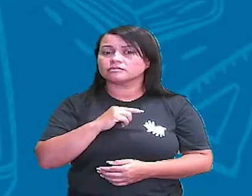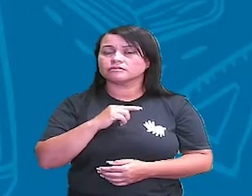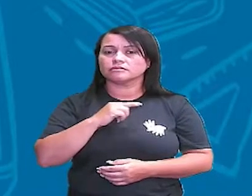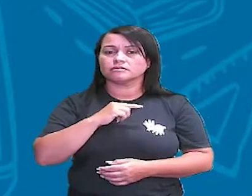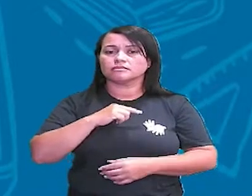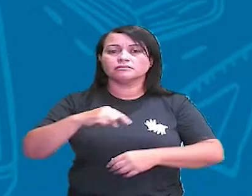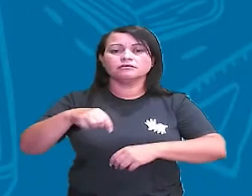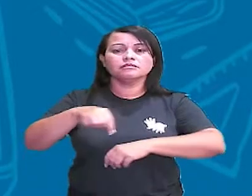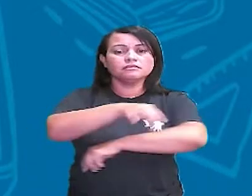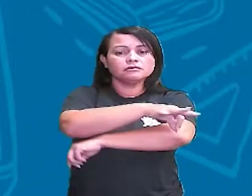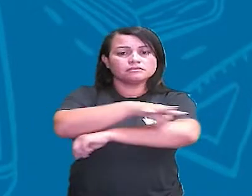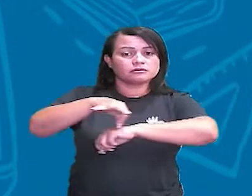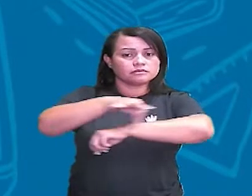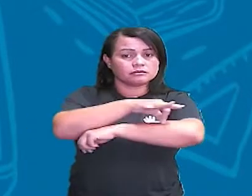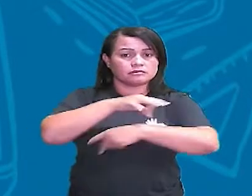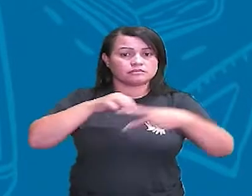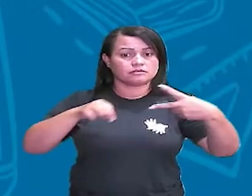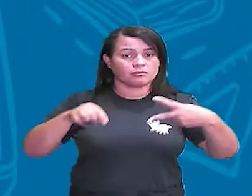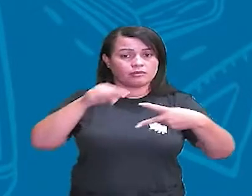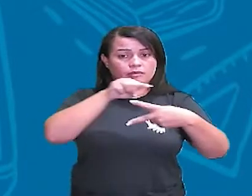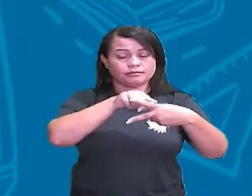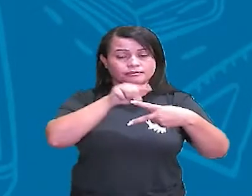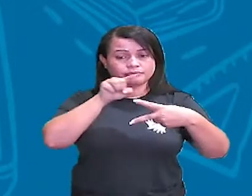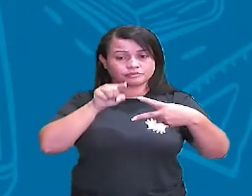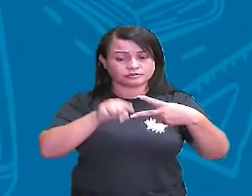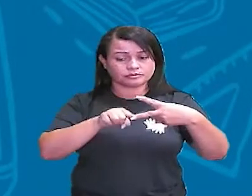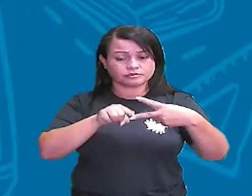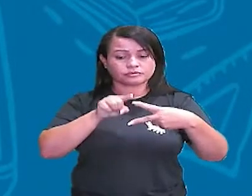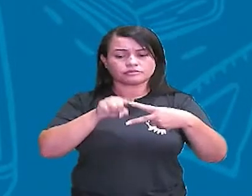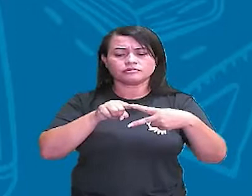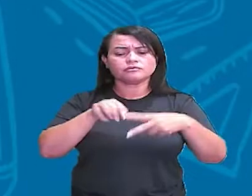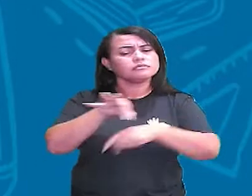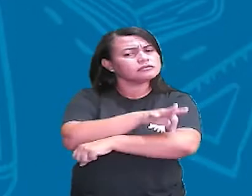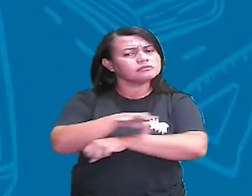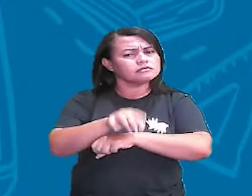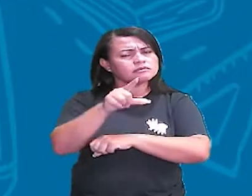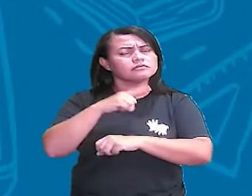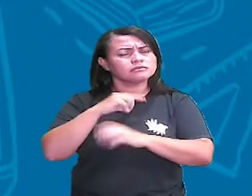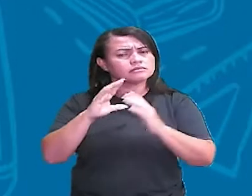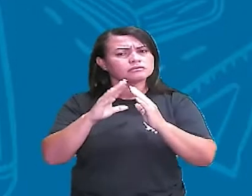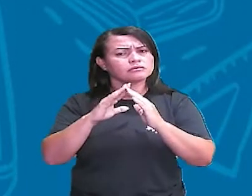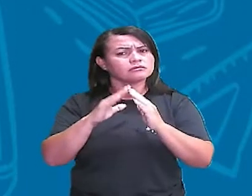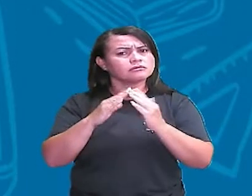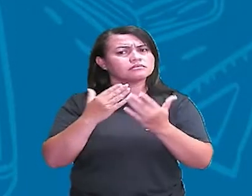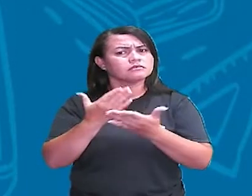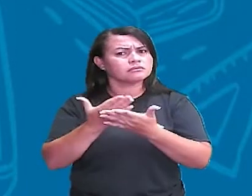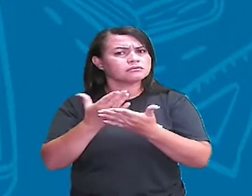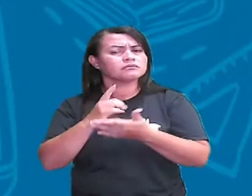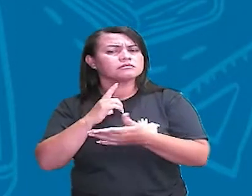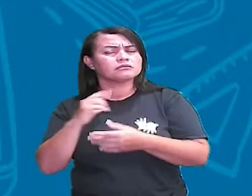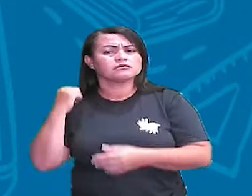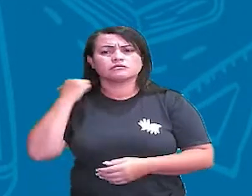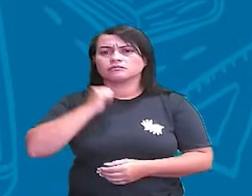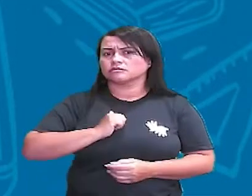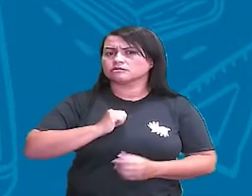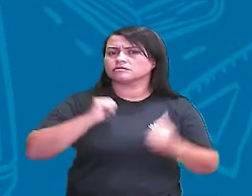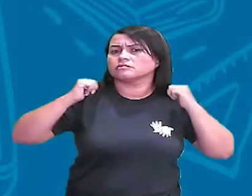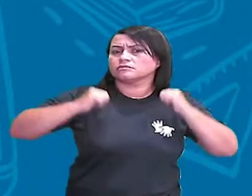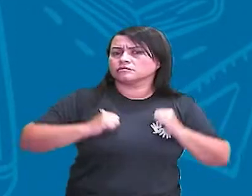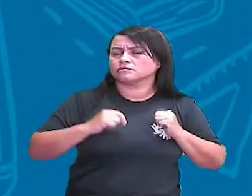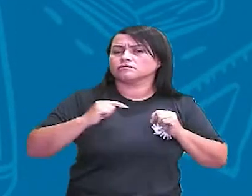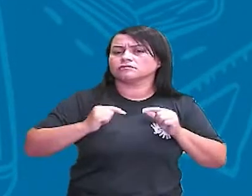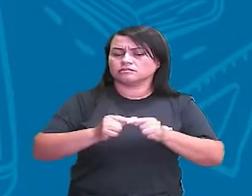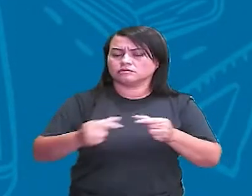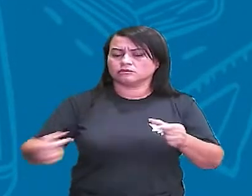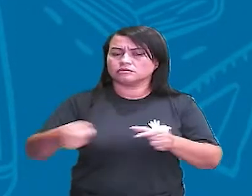modelinhos de régua, tá certo? Essa régua escolar mesmo que você tem aí na sua bolsinha, no seu estojo, que você leva para a escola,